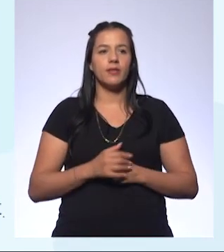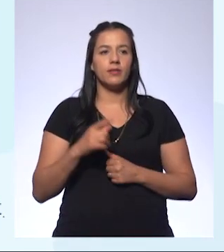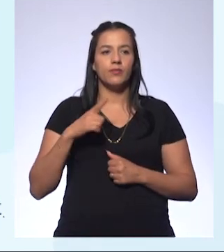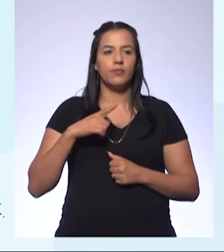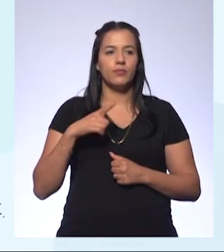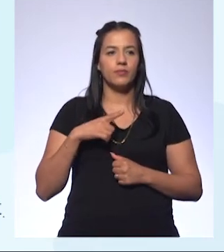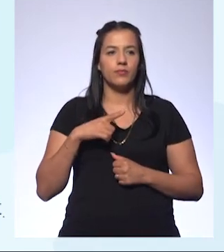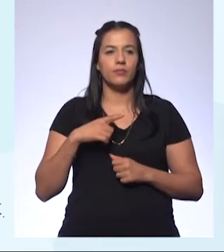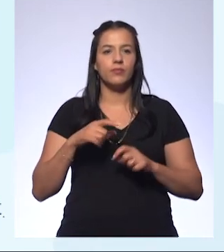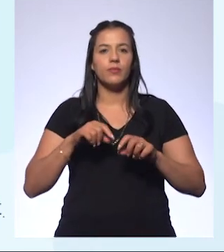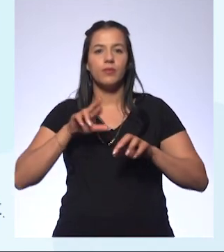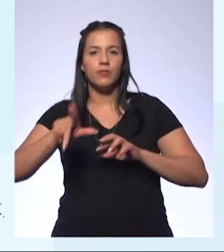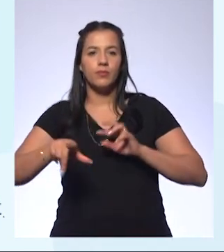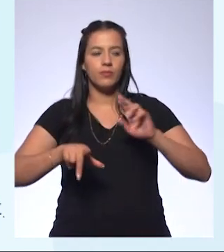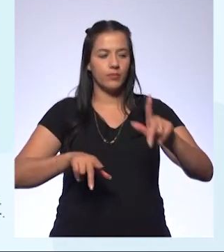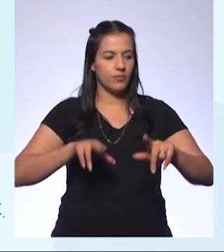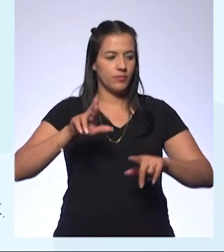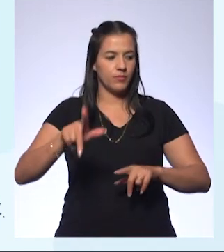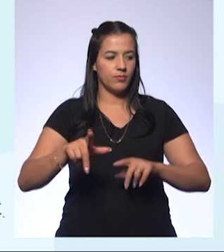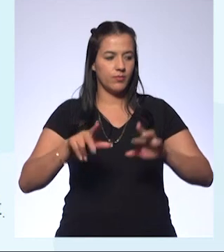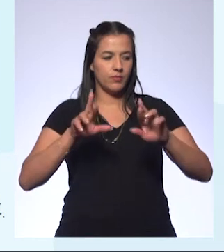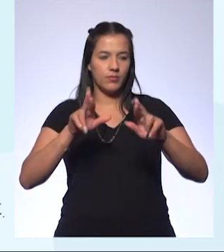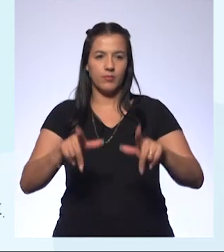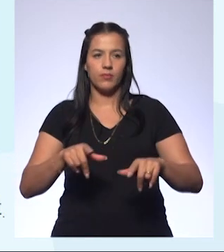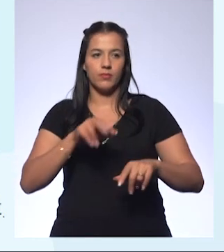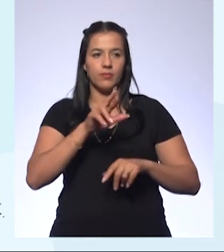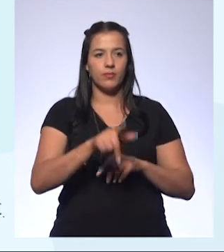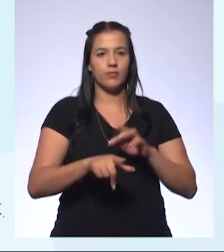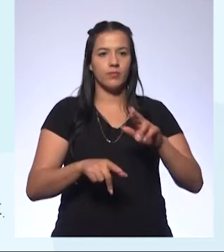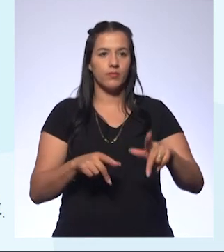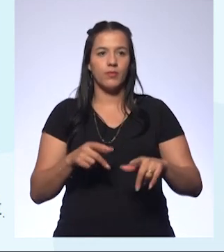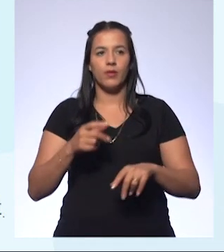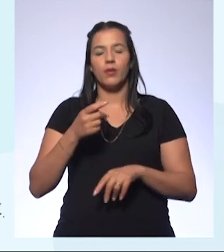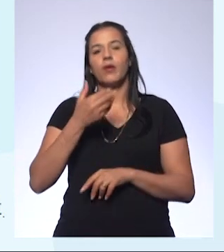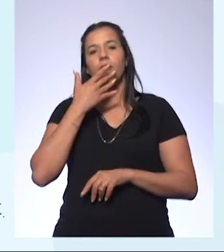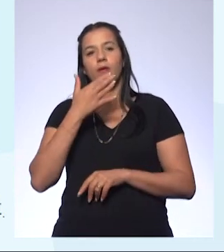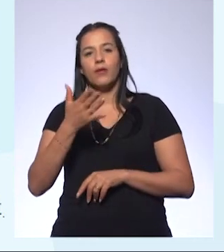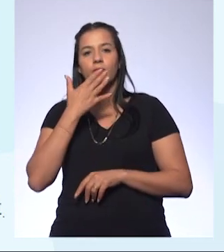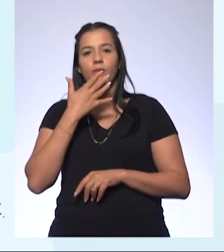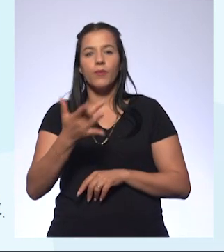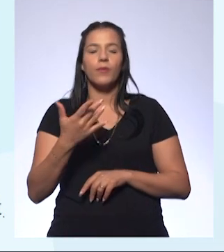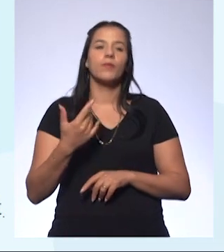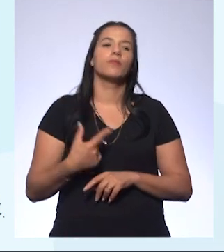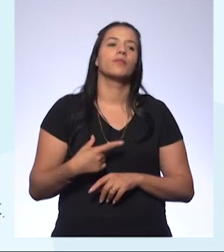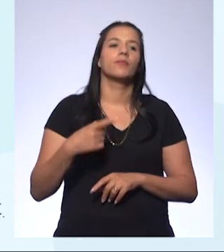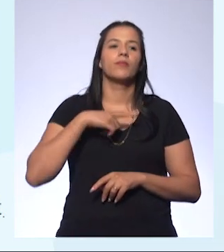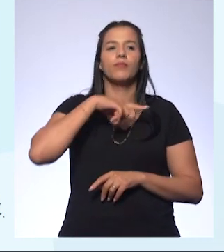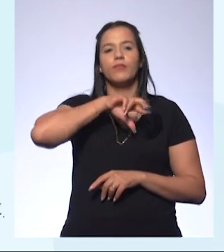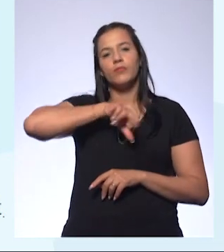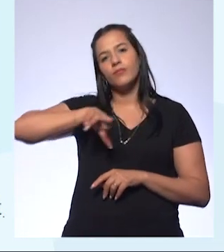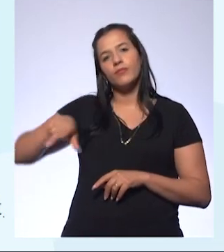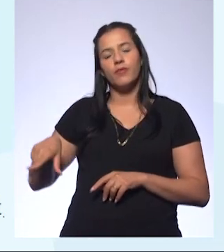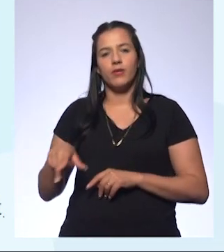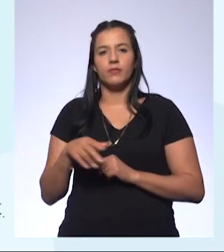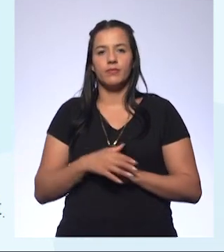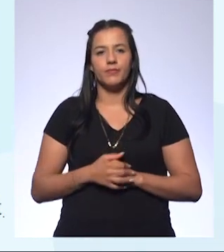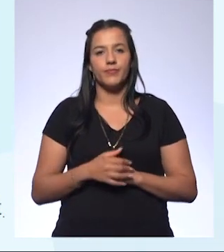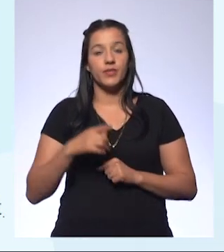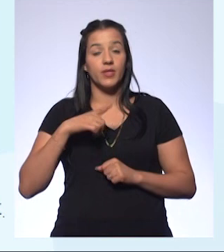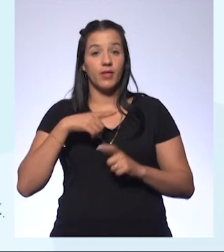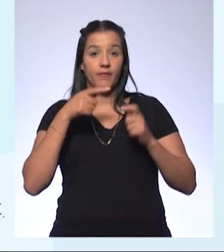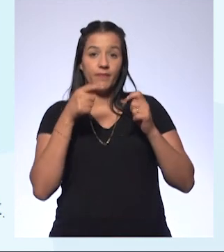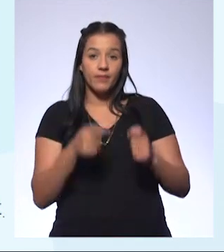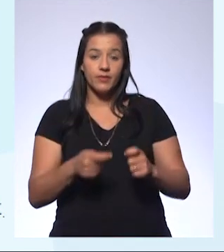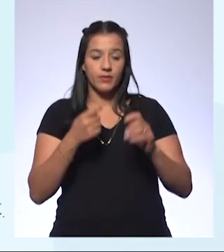misturamos metais diferentes para atingir alguma característica, seja cor, seja maleabilidade, ductibilidade,